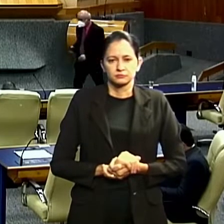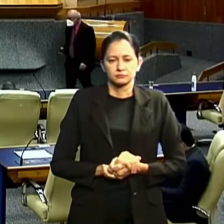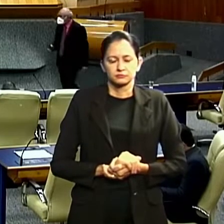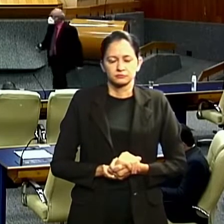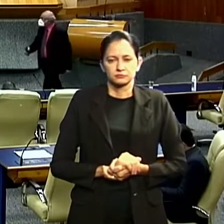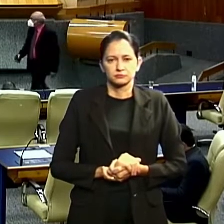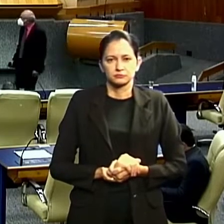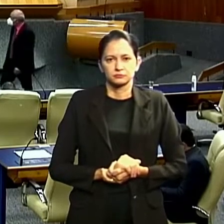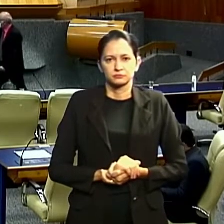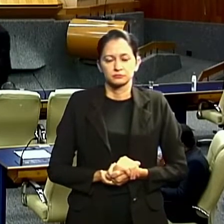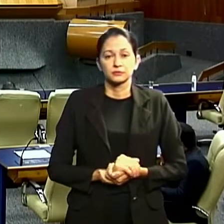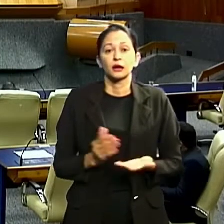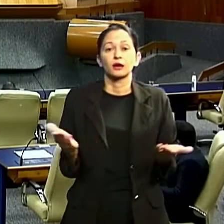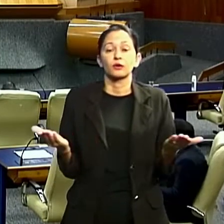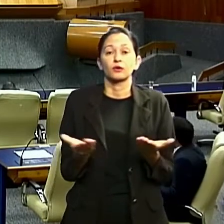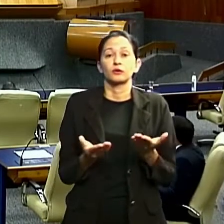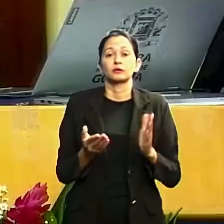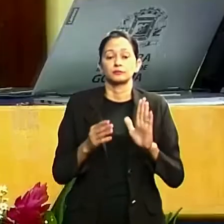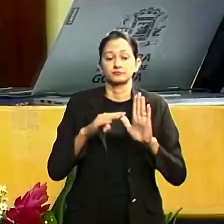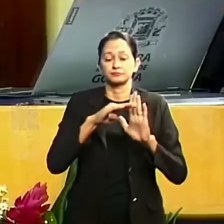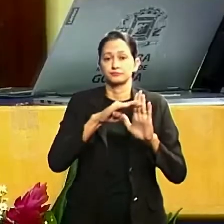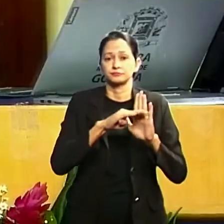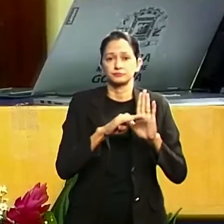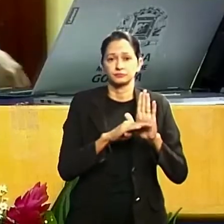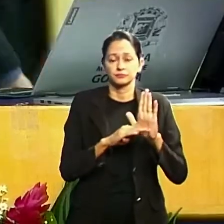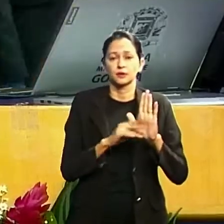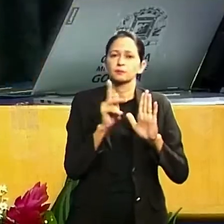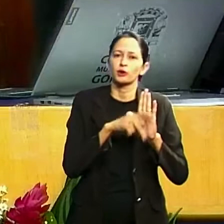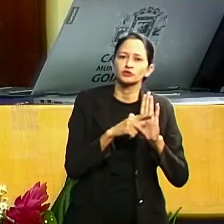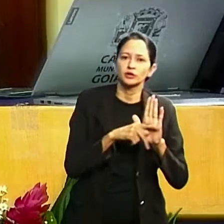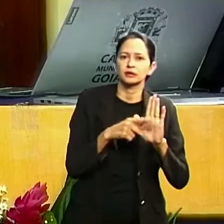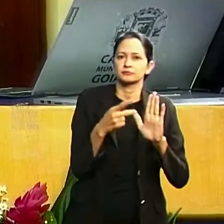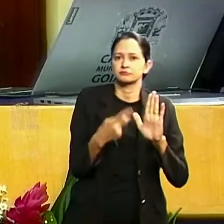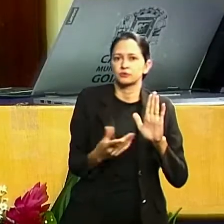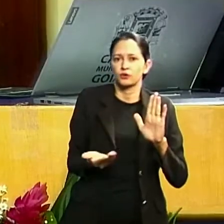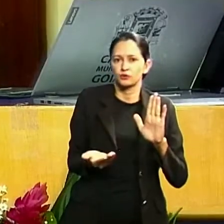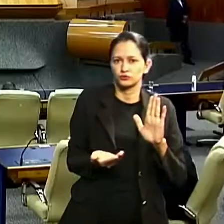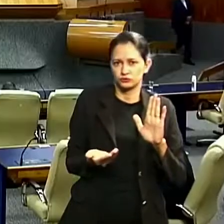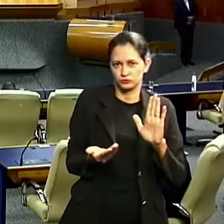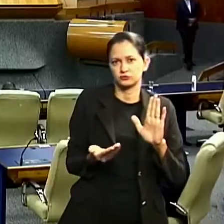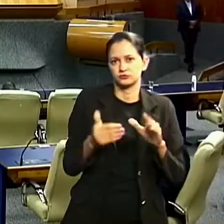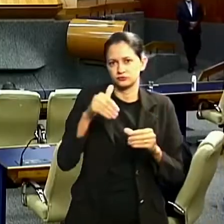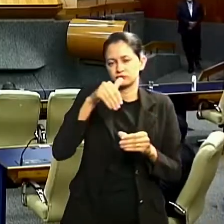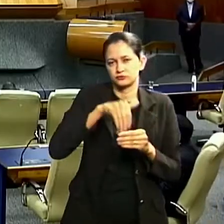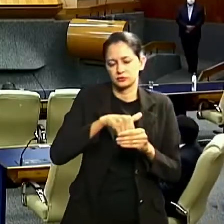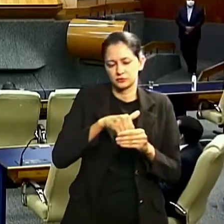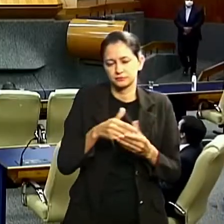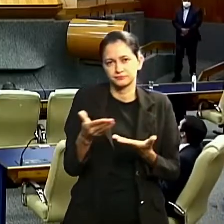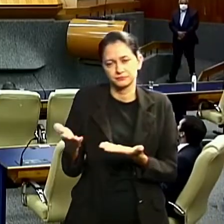Vamos então para a ordem do dia com o nosso primeiro secretário, vereador Anselmo Pereira.